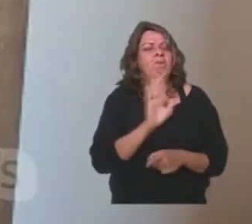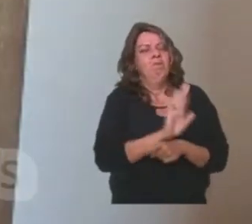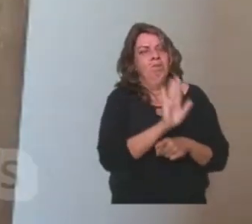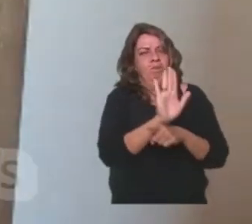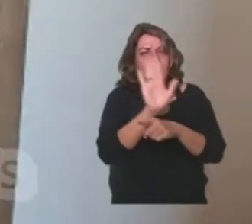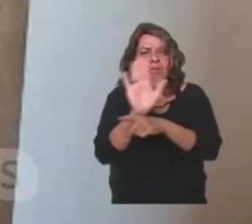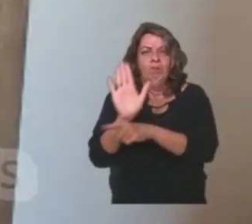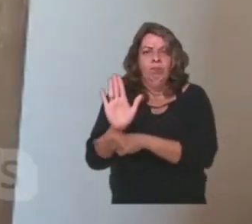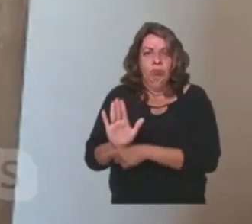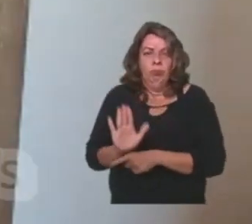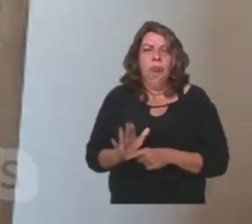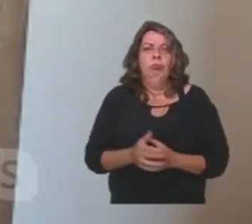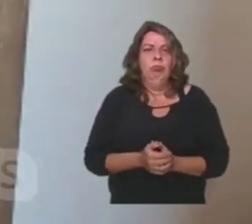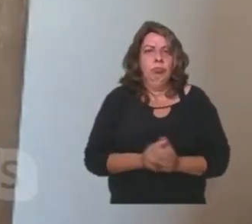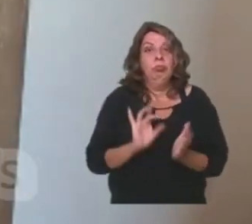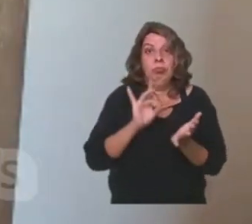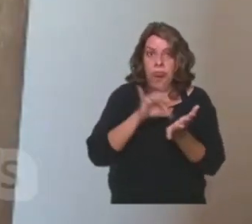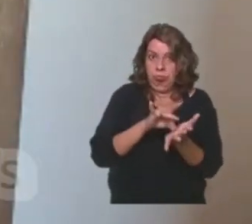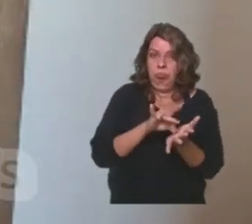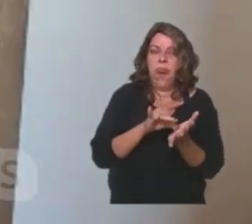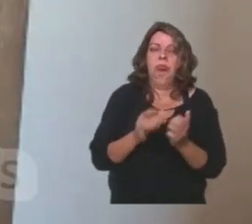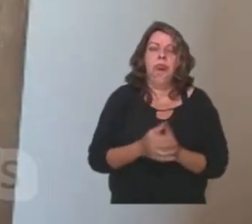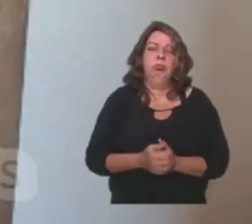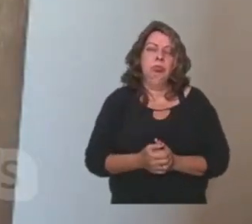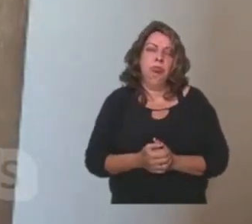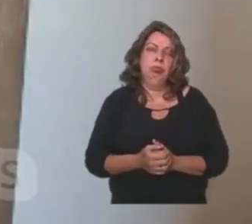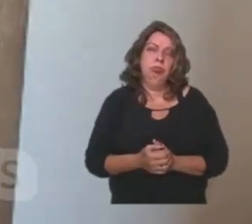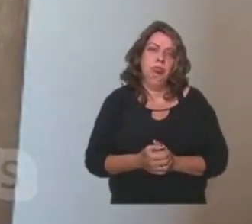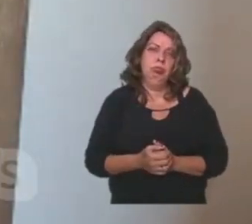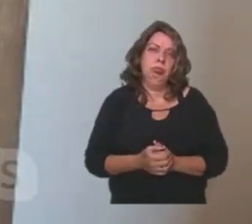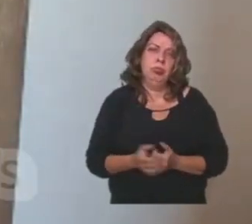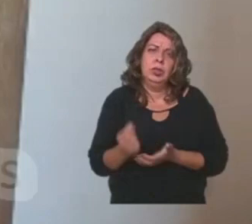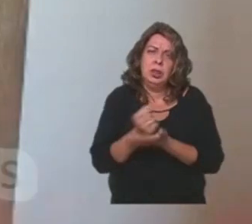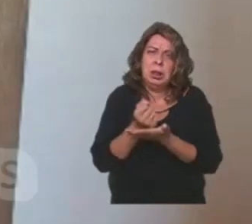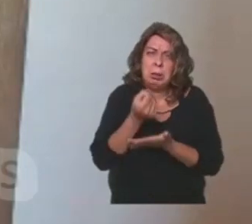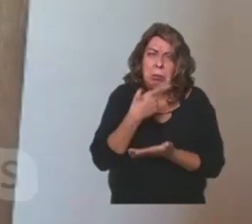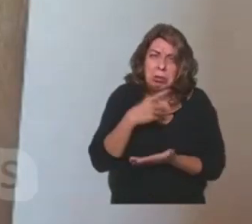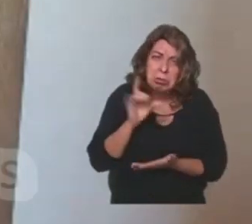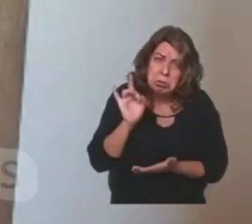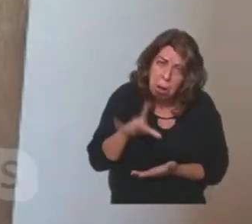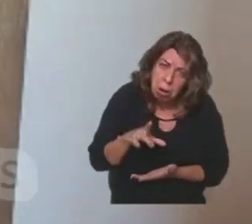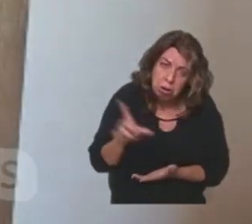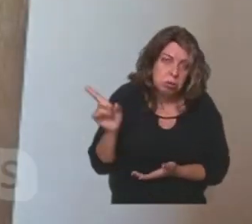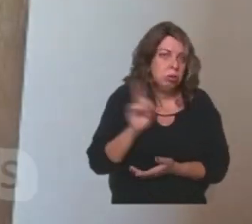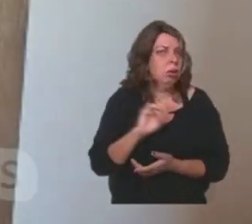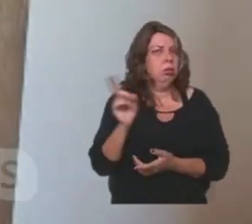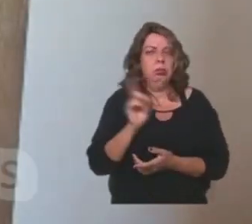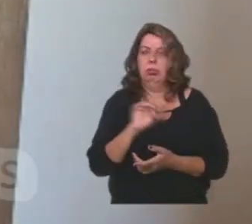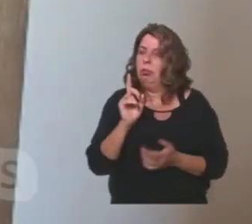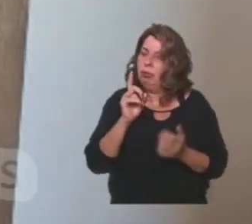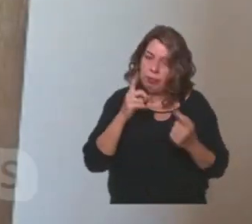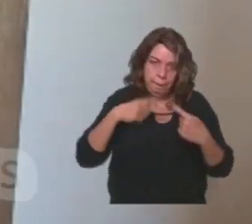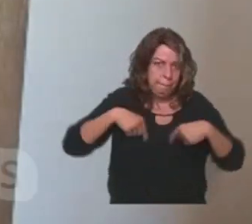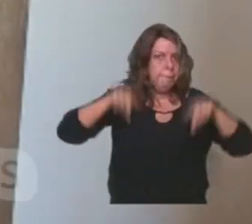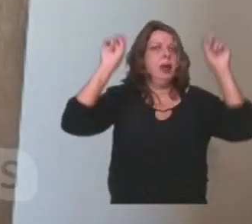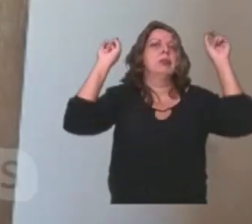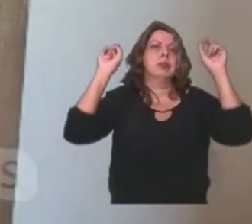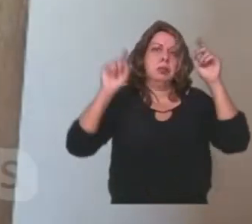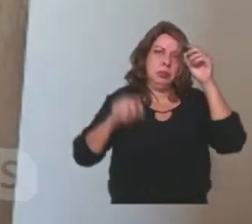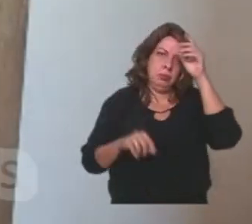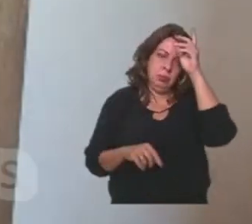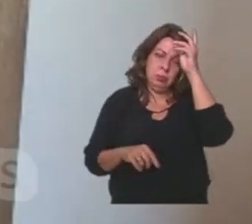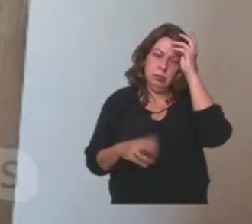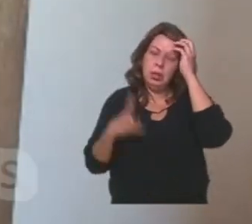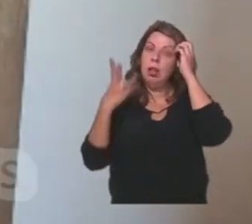prestando a elas, e realmente vai muito mais, né, além do que você dar um medicamento para poder tratar um câncer. Sim. Então, o trabalho do GAC é